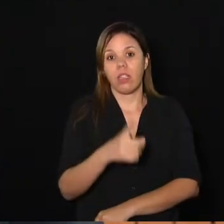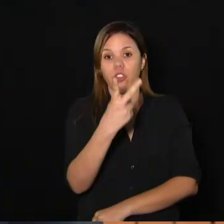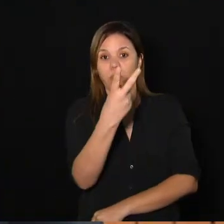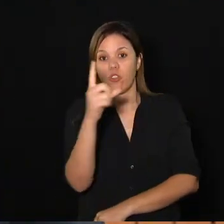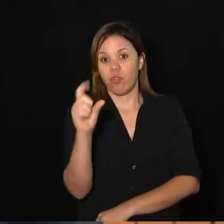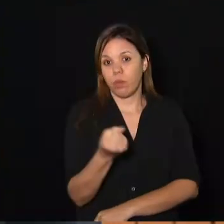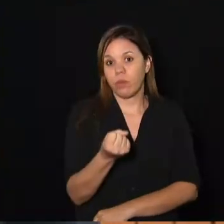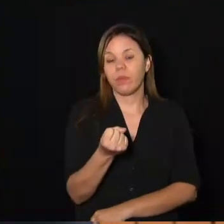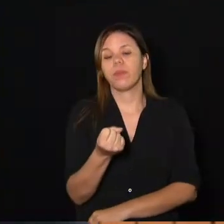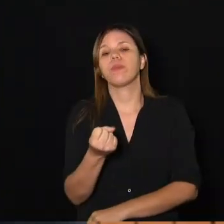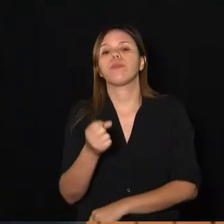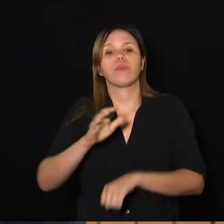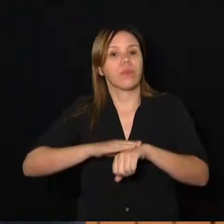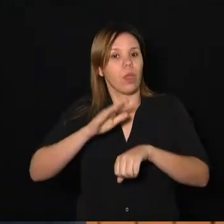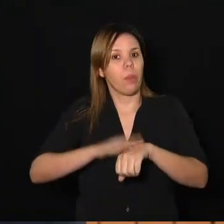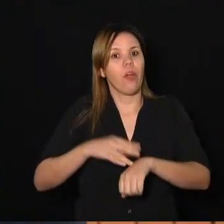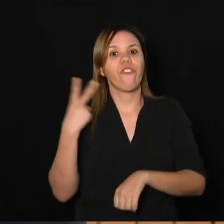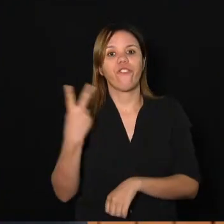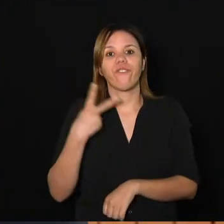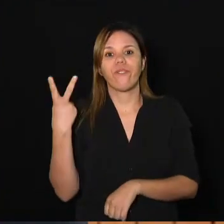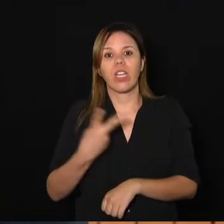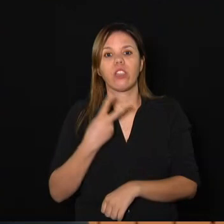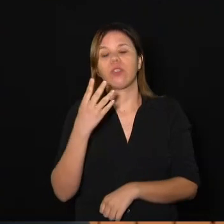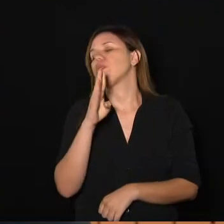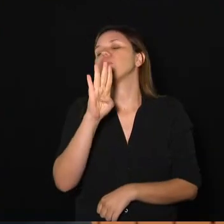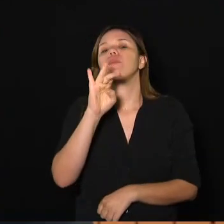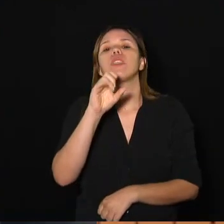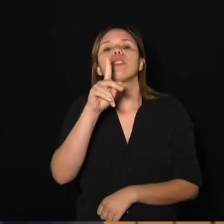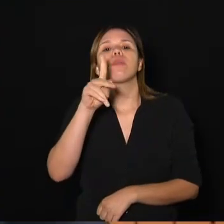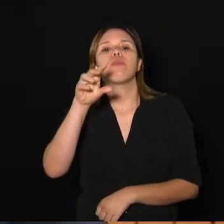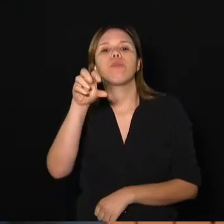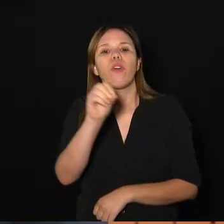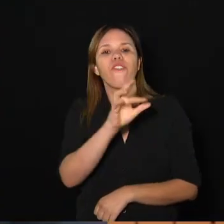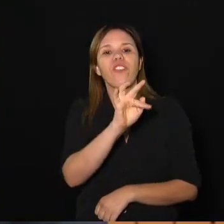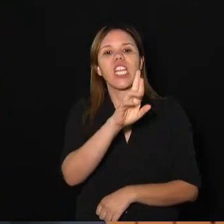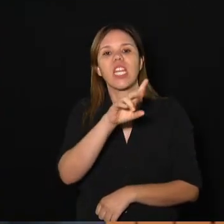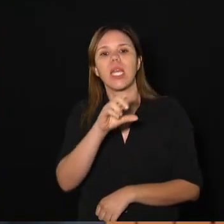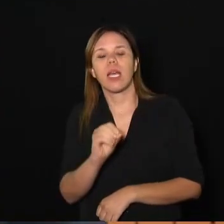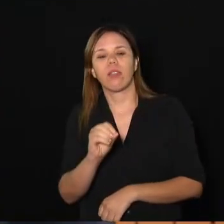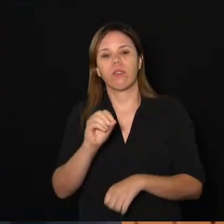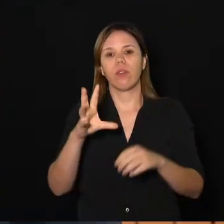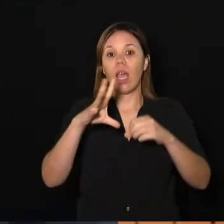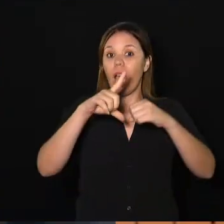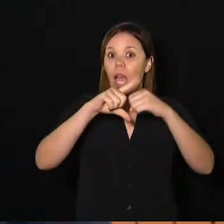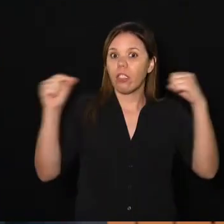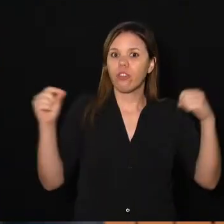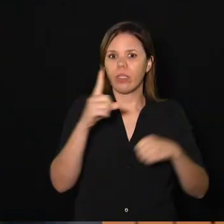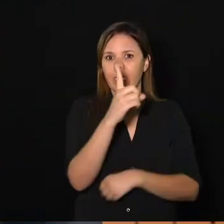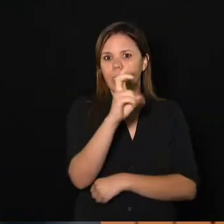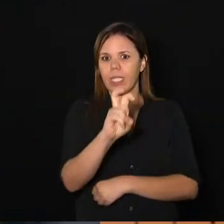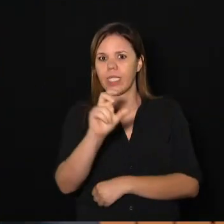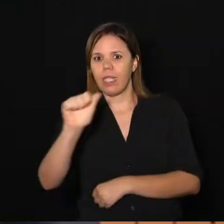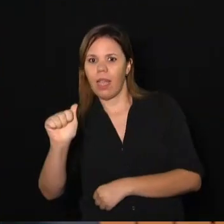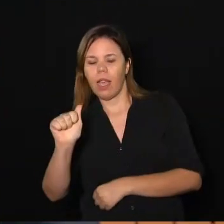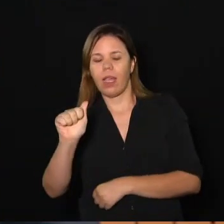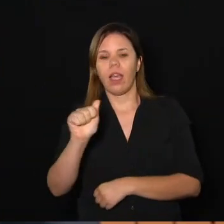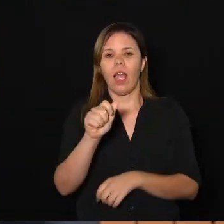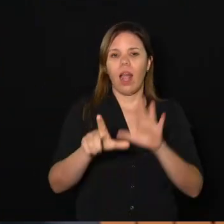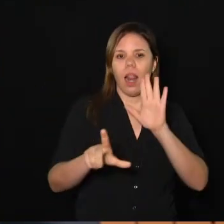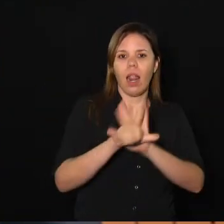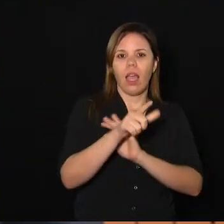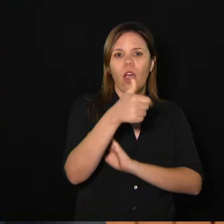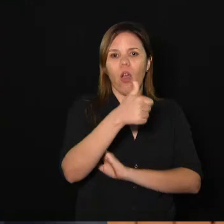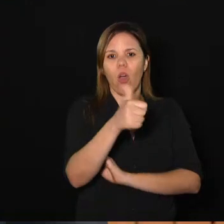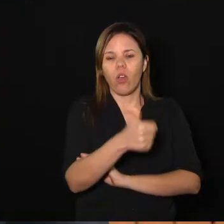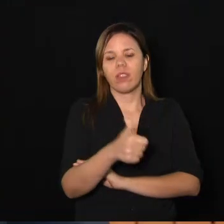de autoria do vereador bispo Fernando Mendes que inclui no artigo 15A na lei nº 11.749